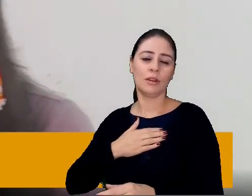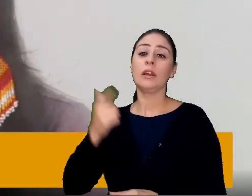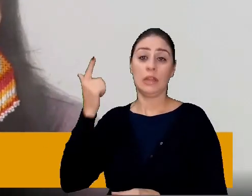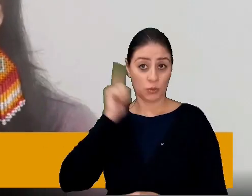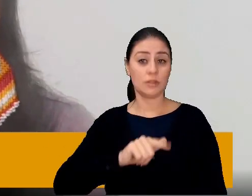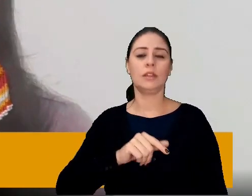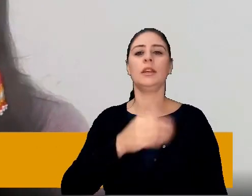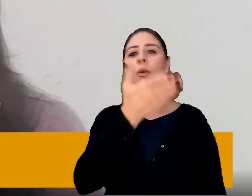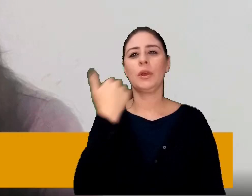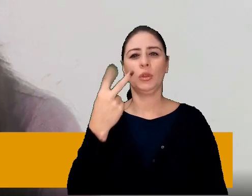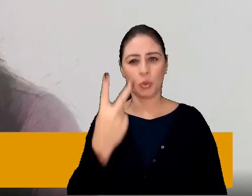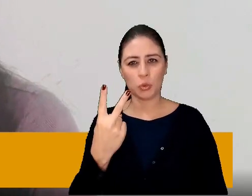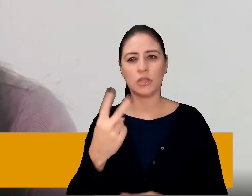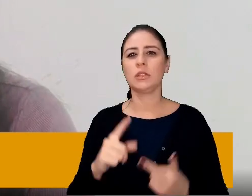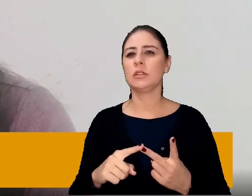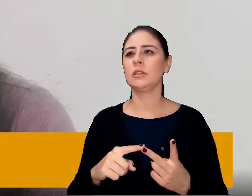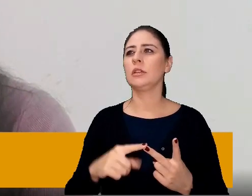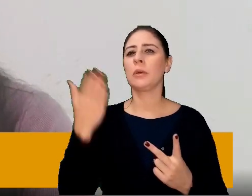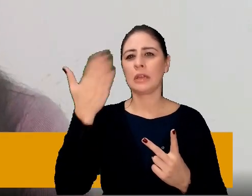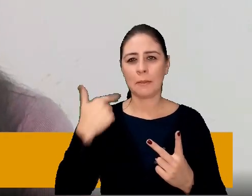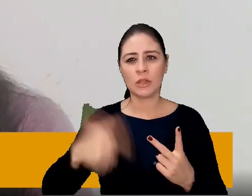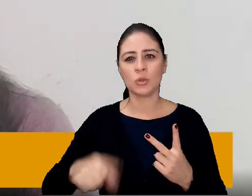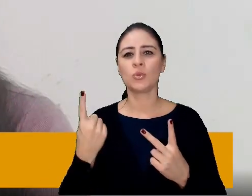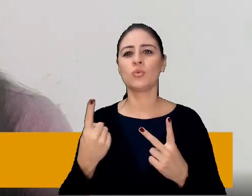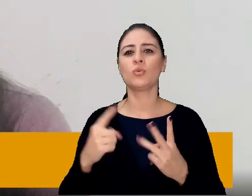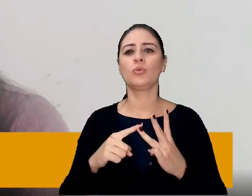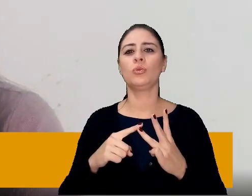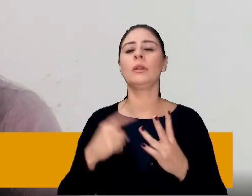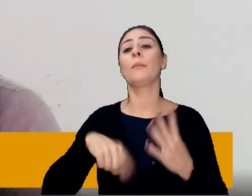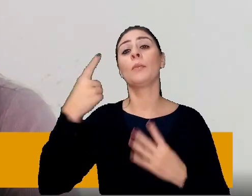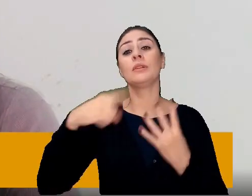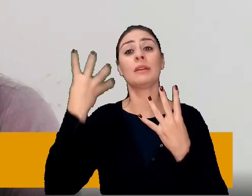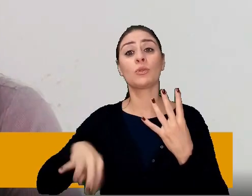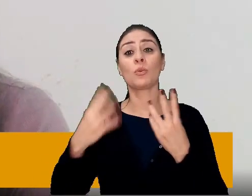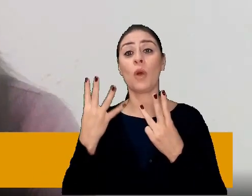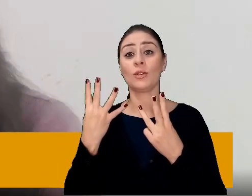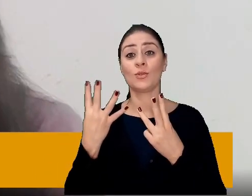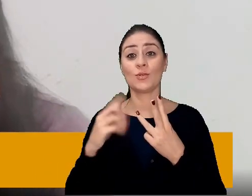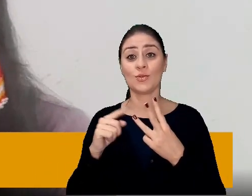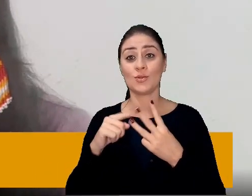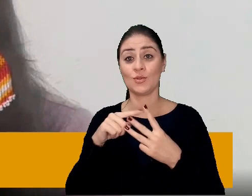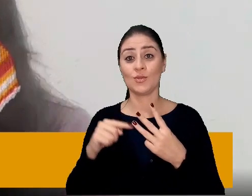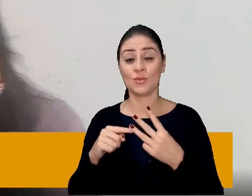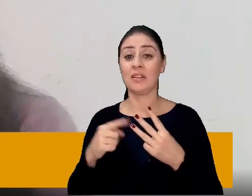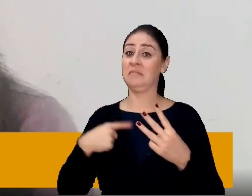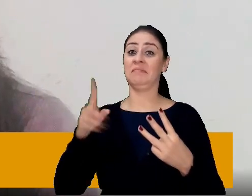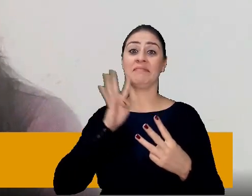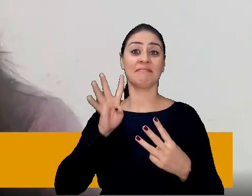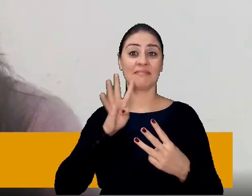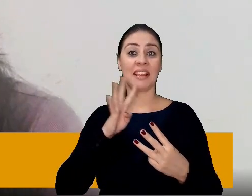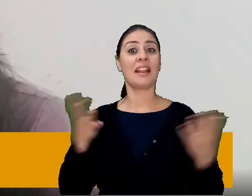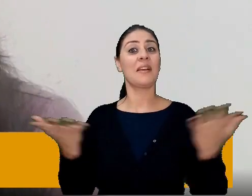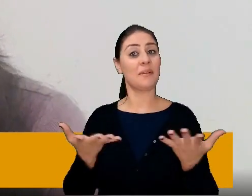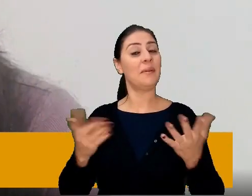então eu vou aceitar esses computadores. Então, daí primeiro eu ganhei 2, aí depois eu ganhei mais 1, e daí depois eu ganhei mais